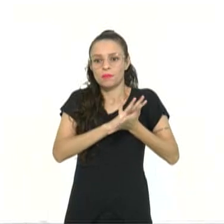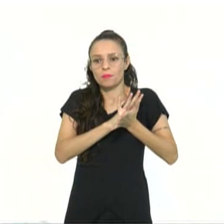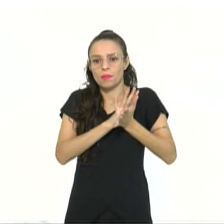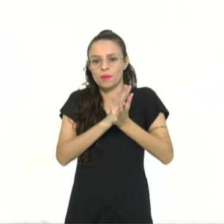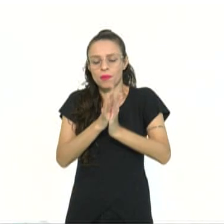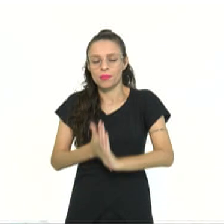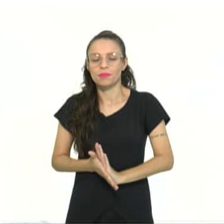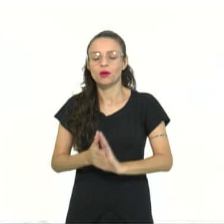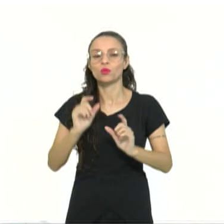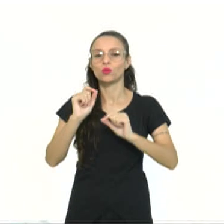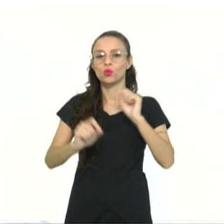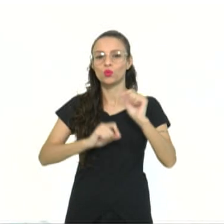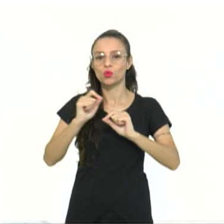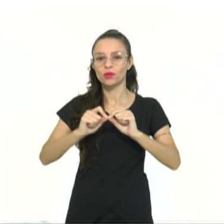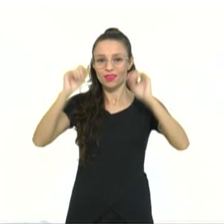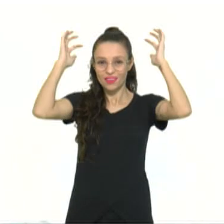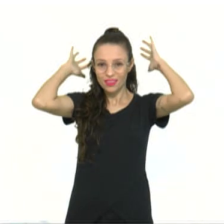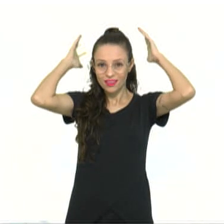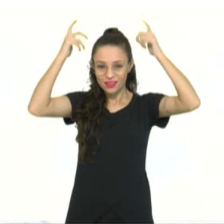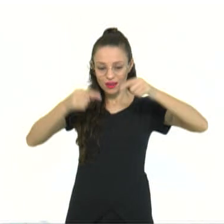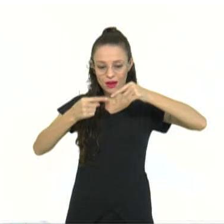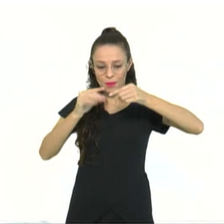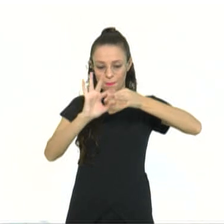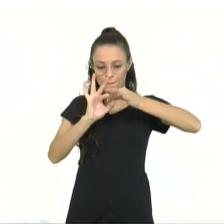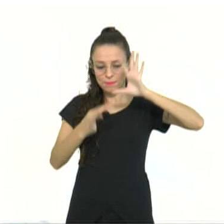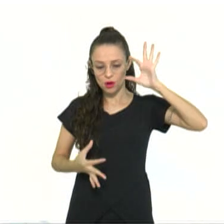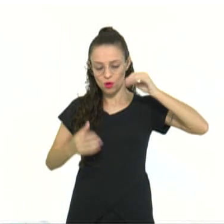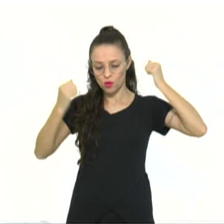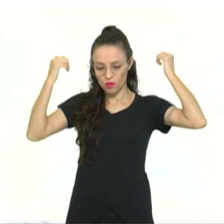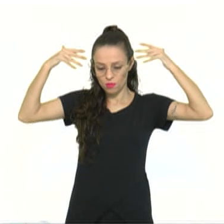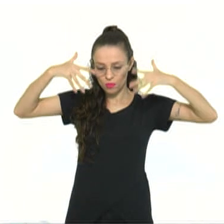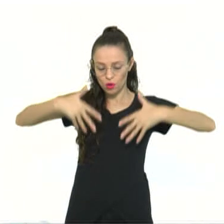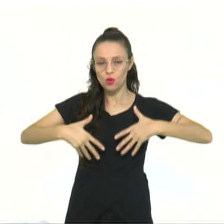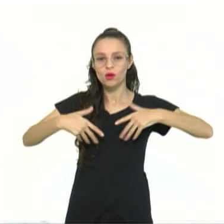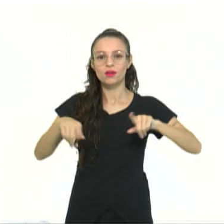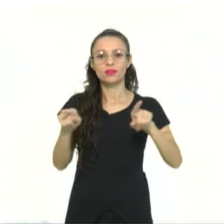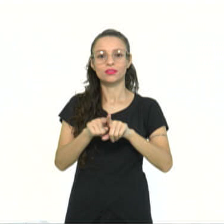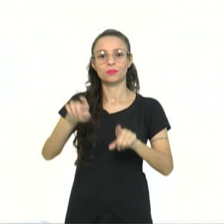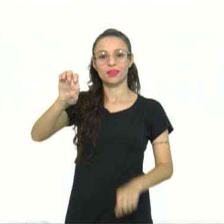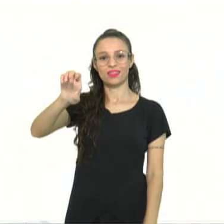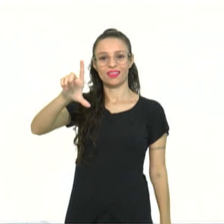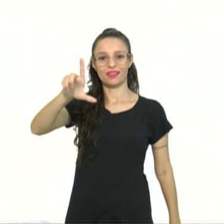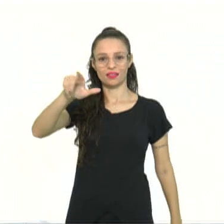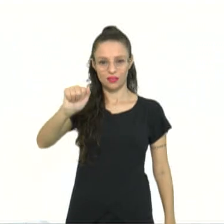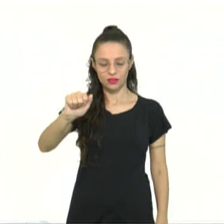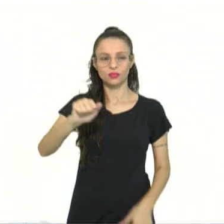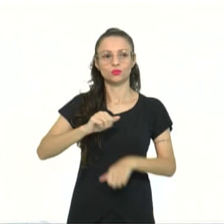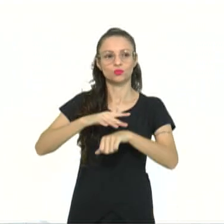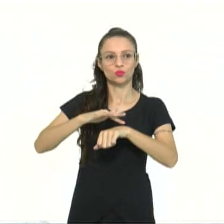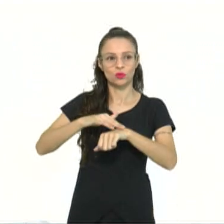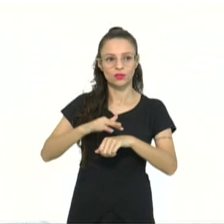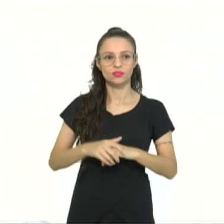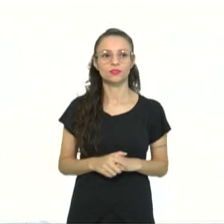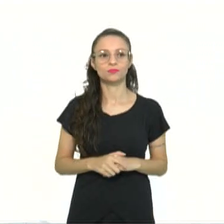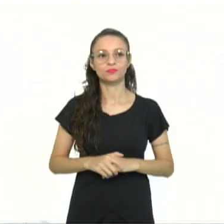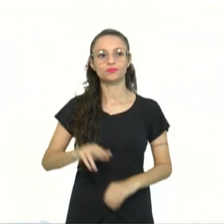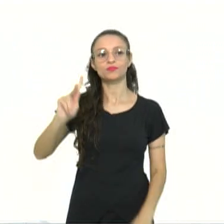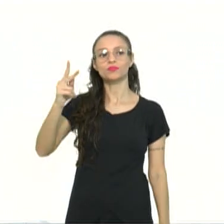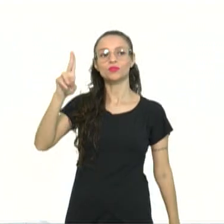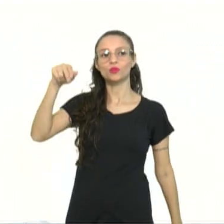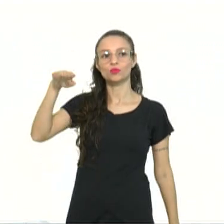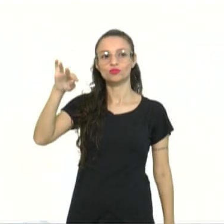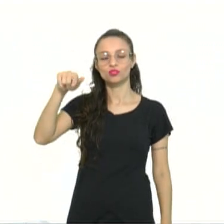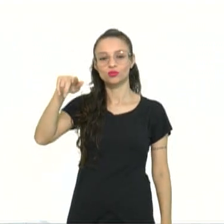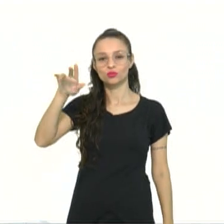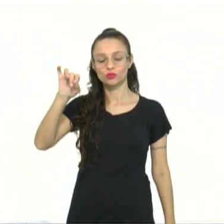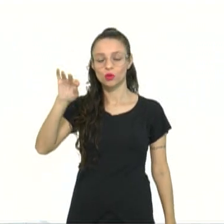Esclerose múltipla, esclerose lateral aminiotrófica, que a gente vai chamar de ELA, né? Doença de Huntington,